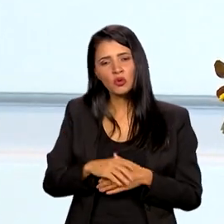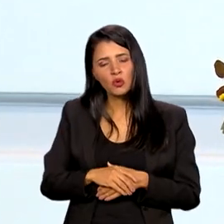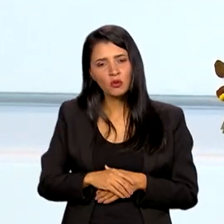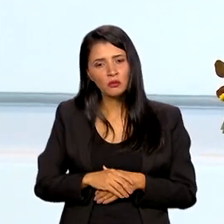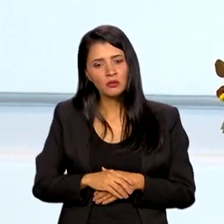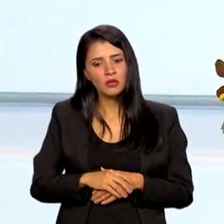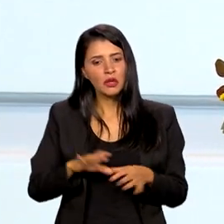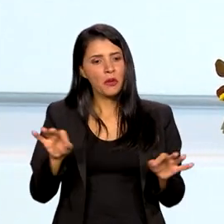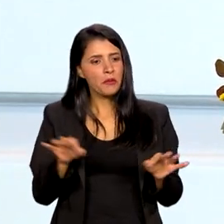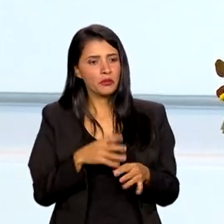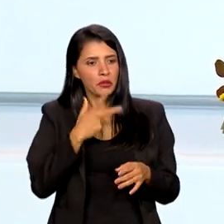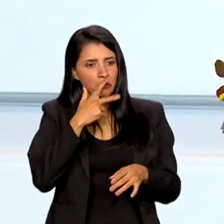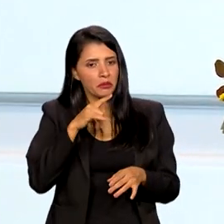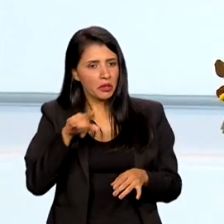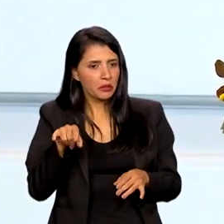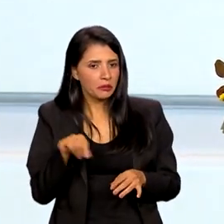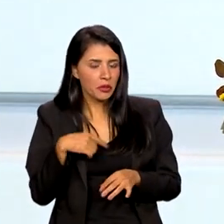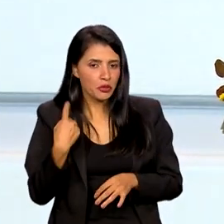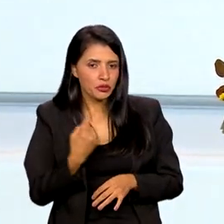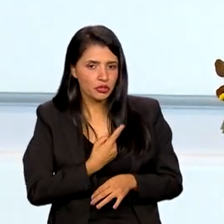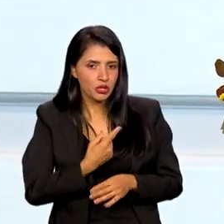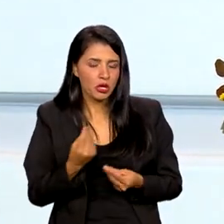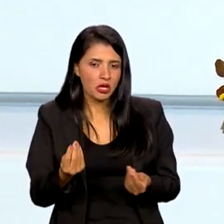Então, puxa vida, hein? Mas está até demorando ontem.